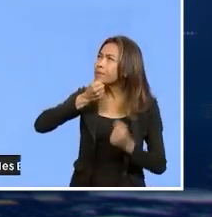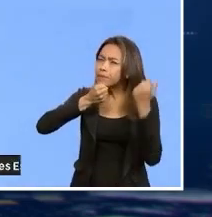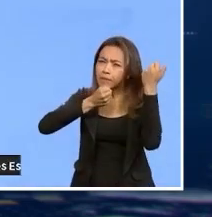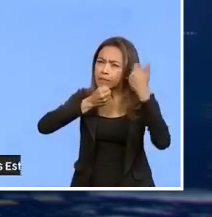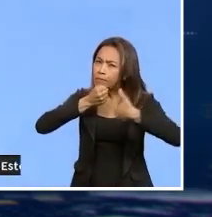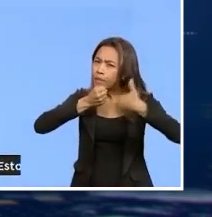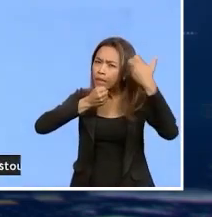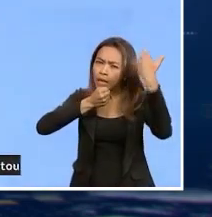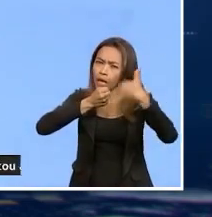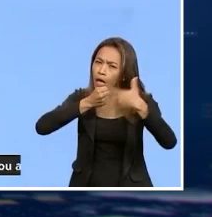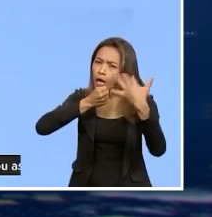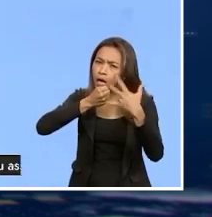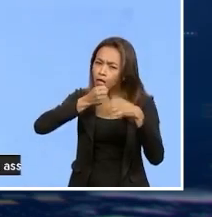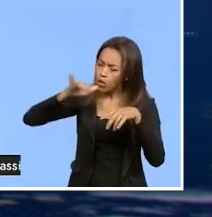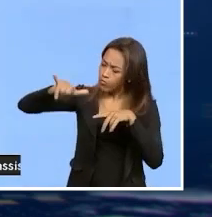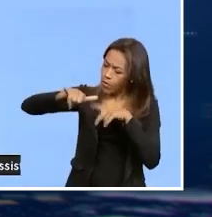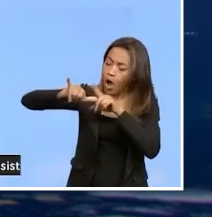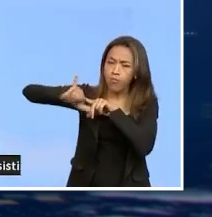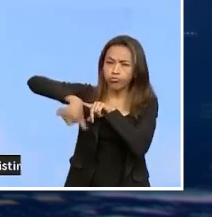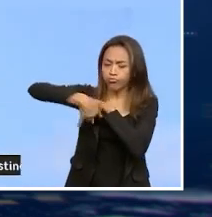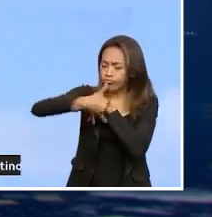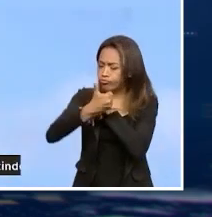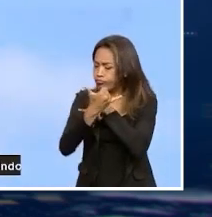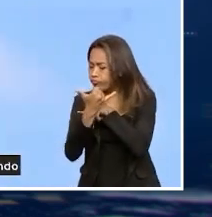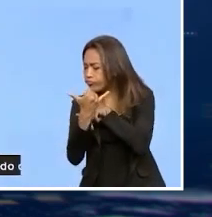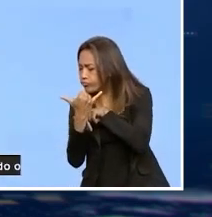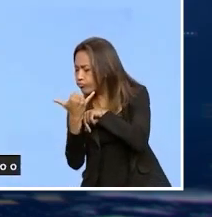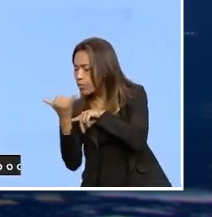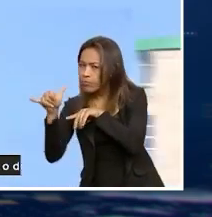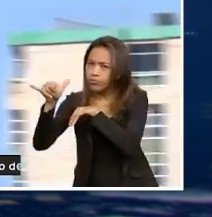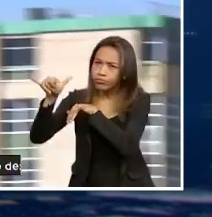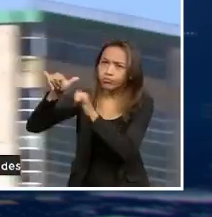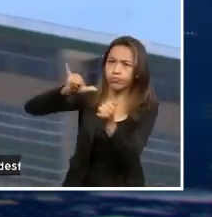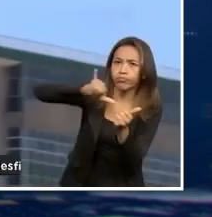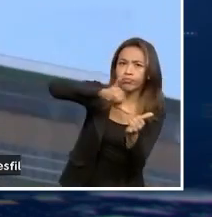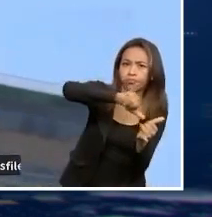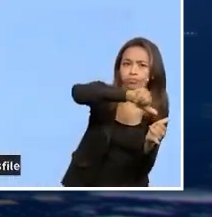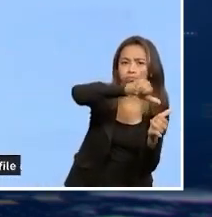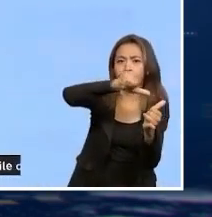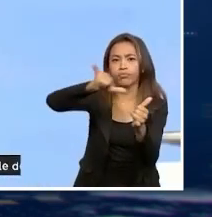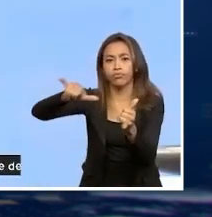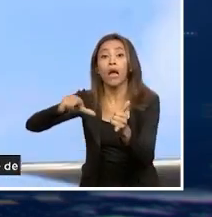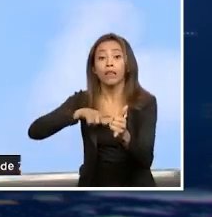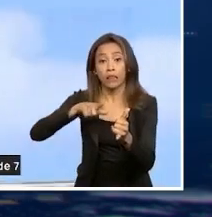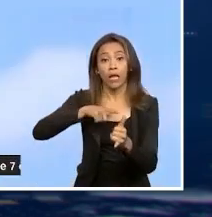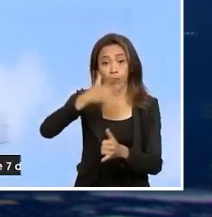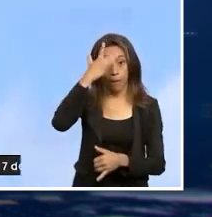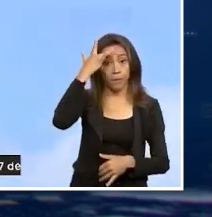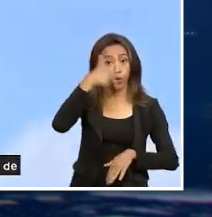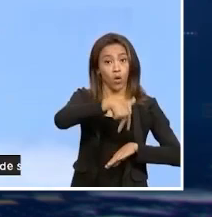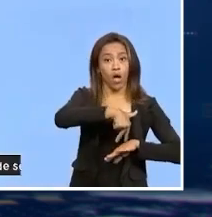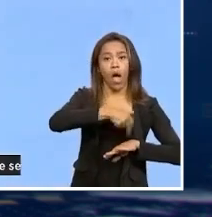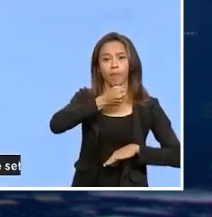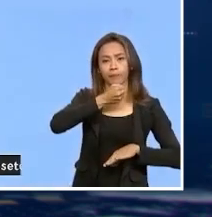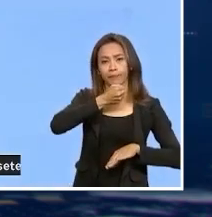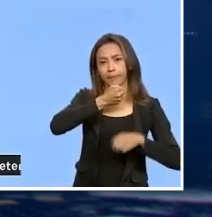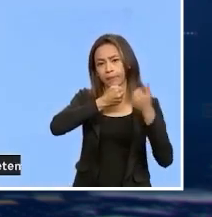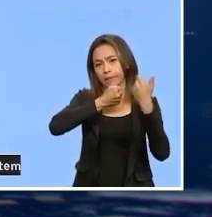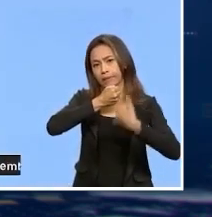tinha 800 e poucas pessoas. E não vamos falar de números de internet. Claro que não é uma competição, mas